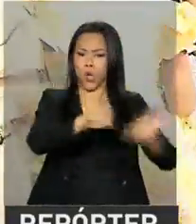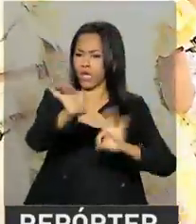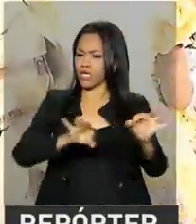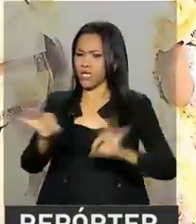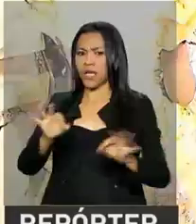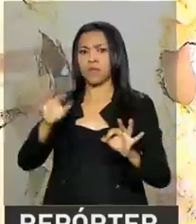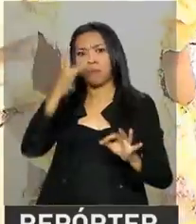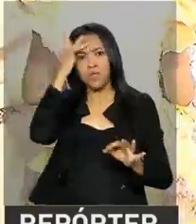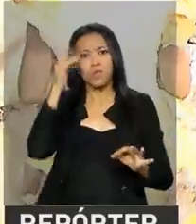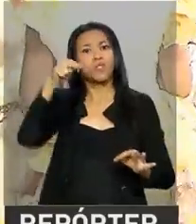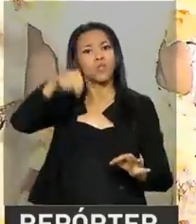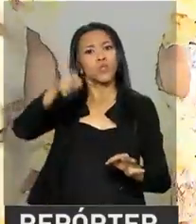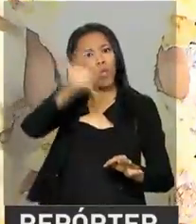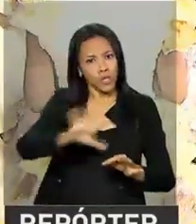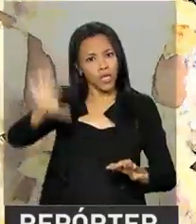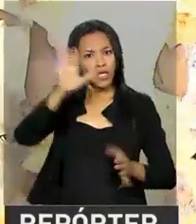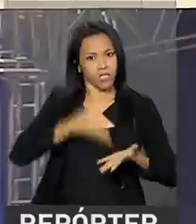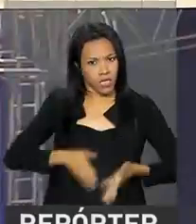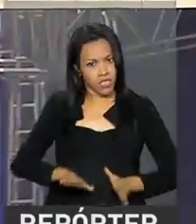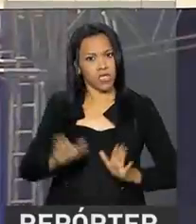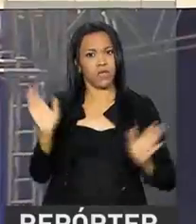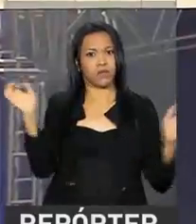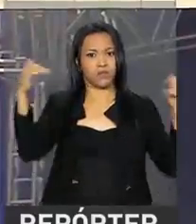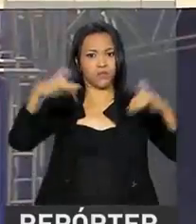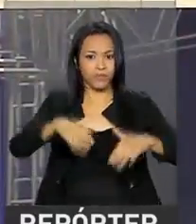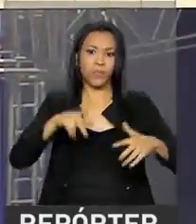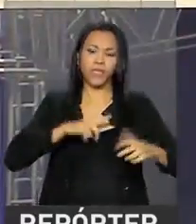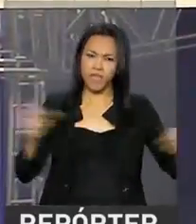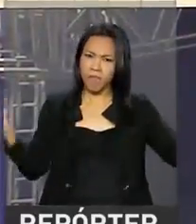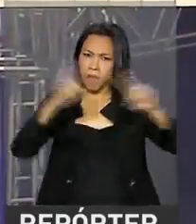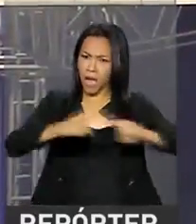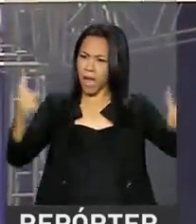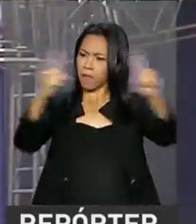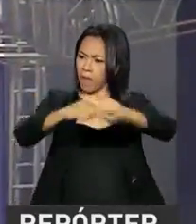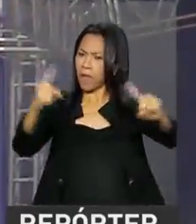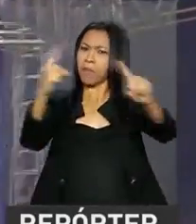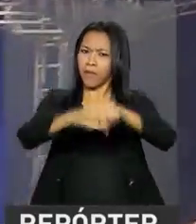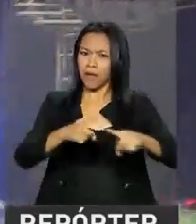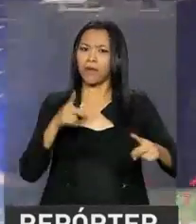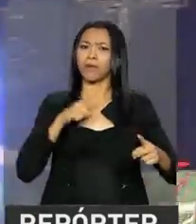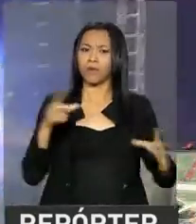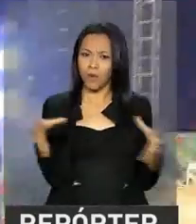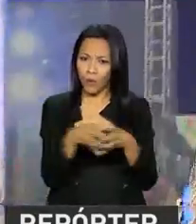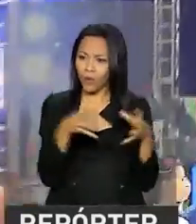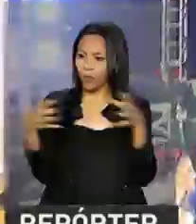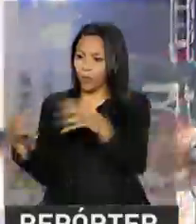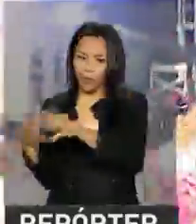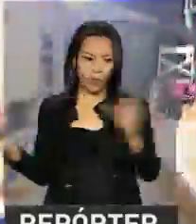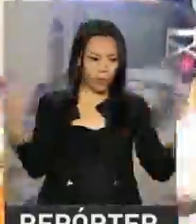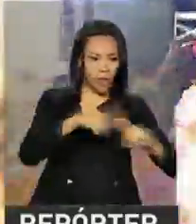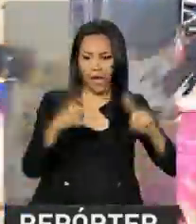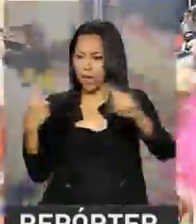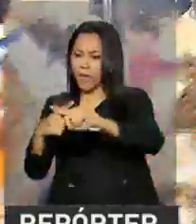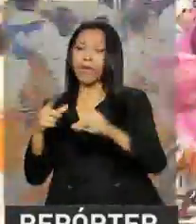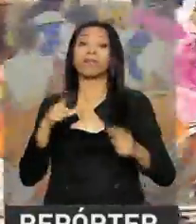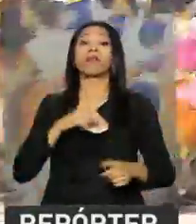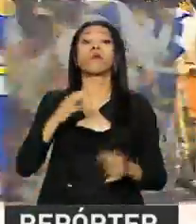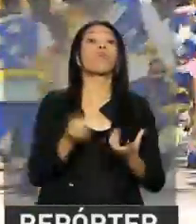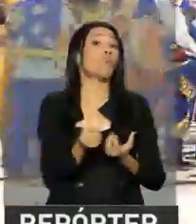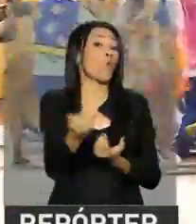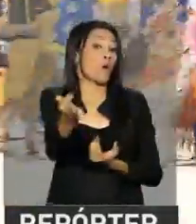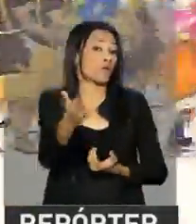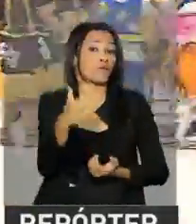nordestinos onde se realiza o circuito de quadrilhas juninas da Capital Federal neste ano 27 grupos